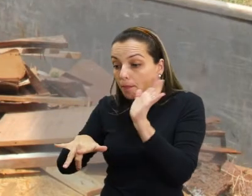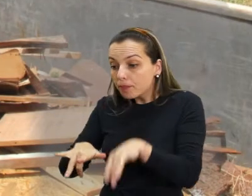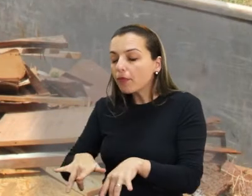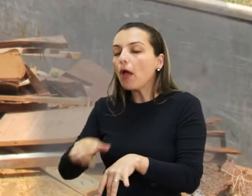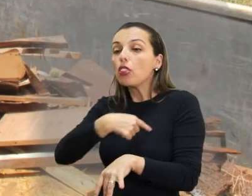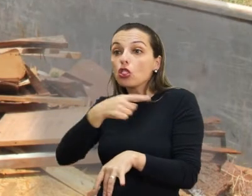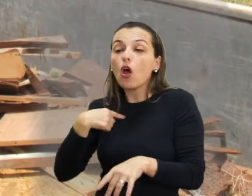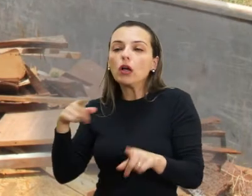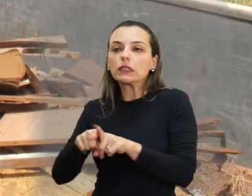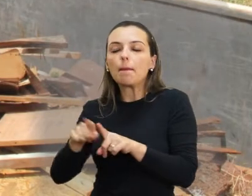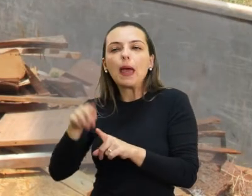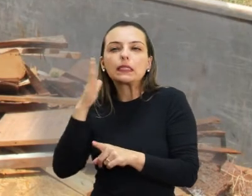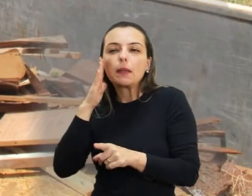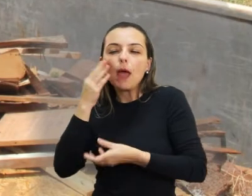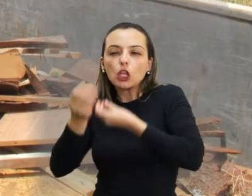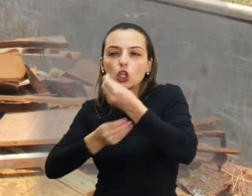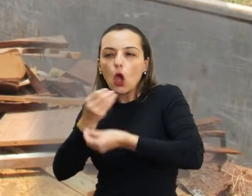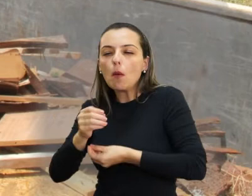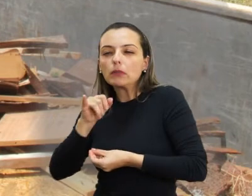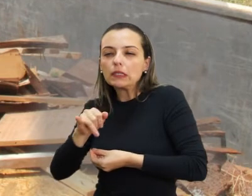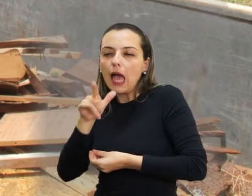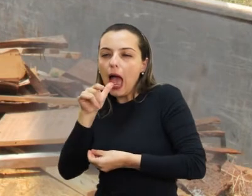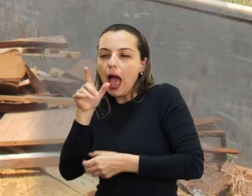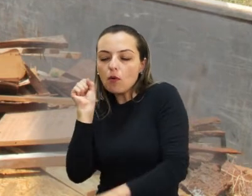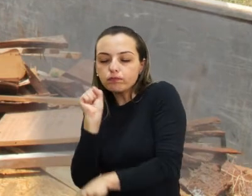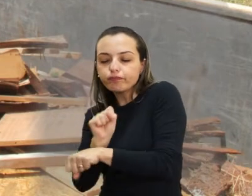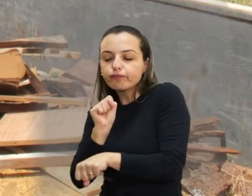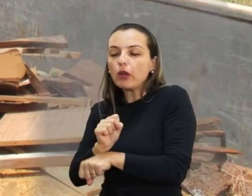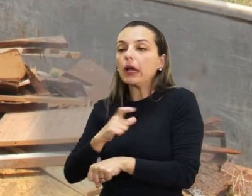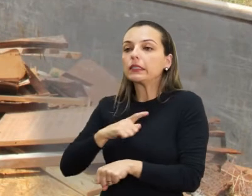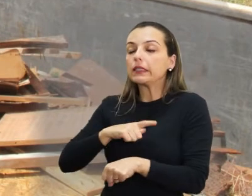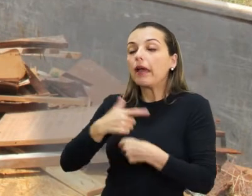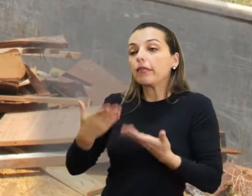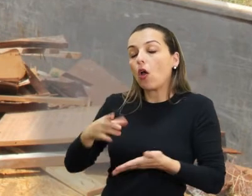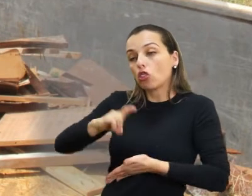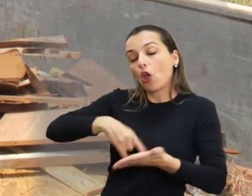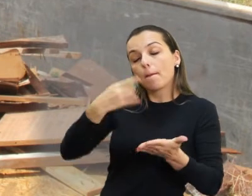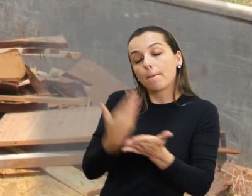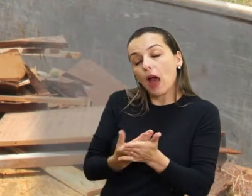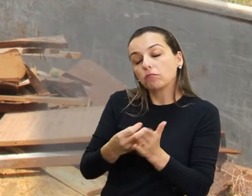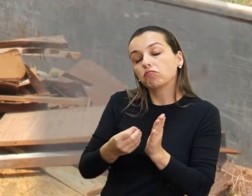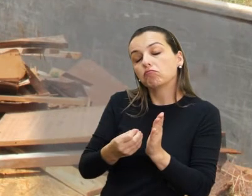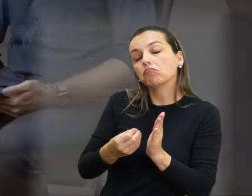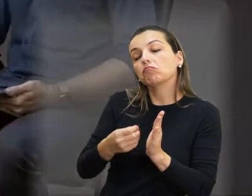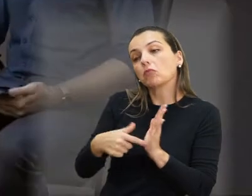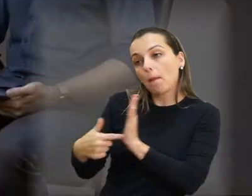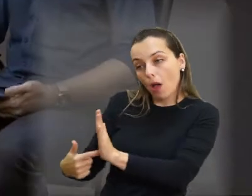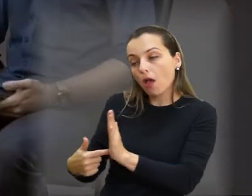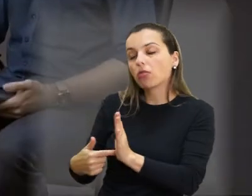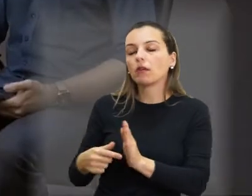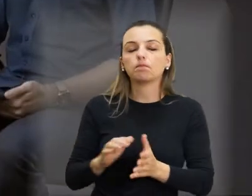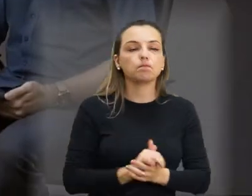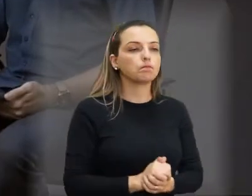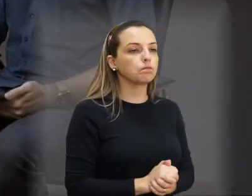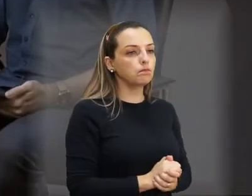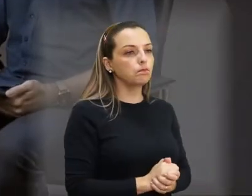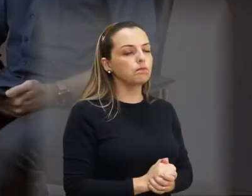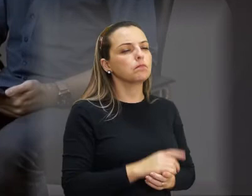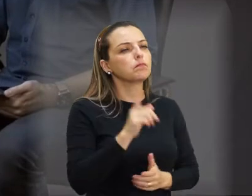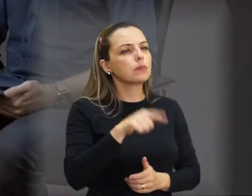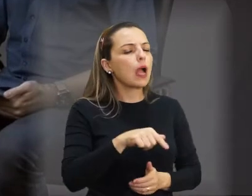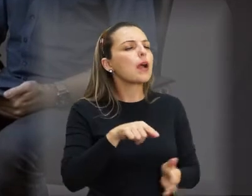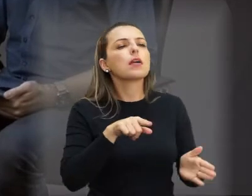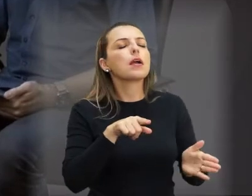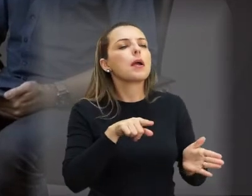acumula água, se não acumula. Então a gente tinha todas essas informações através de requerimentos e também vendo lá na hora. Ô, vereador, quando a gente fala que o